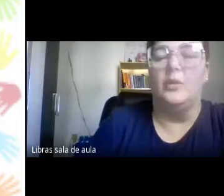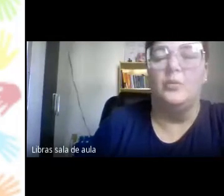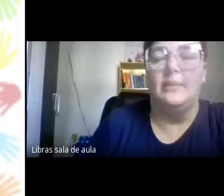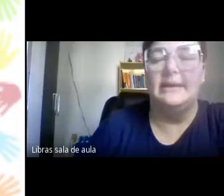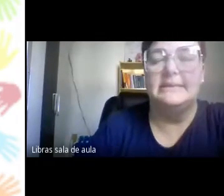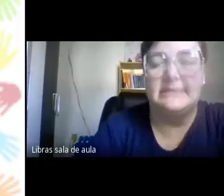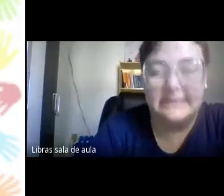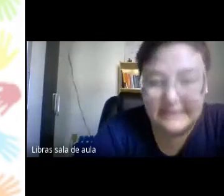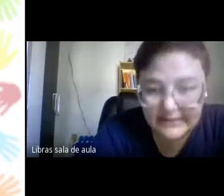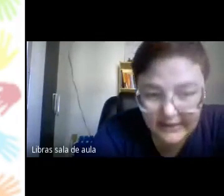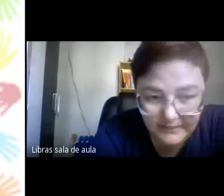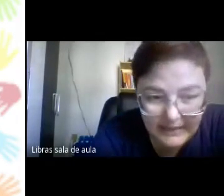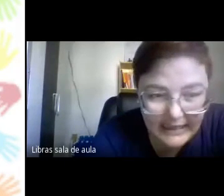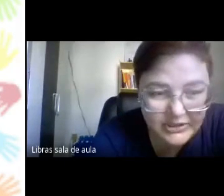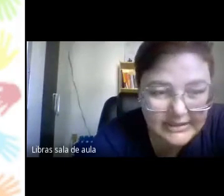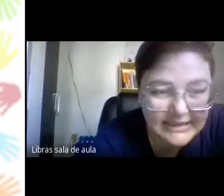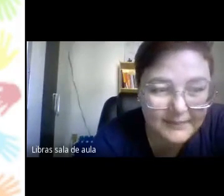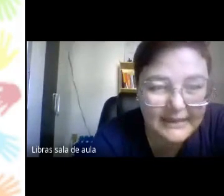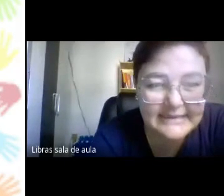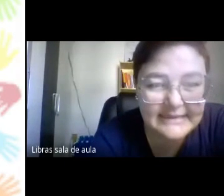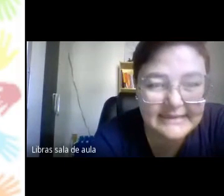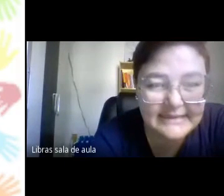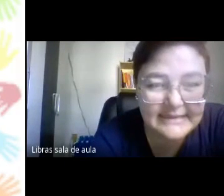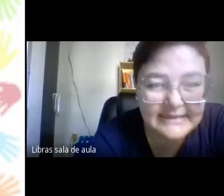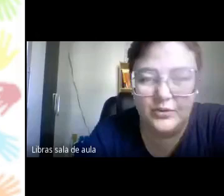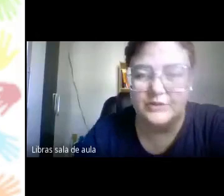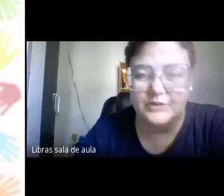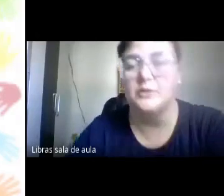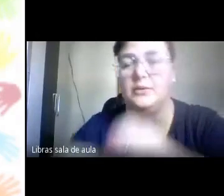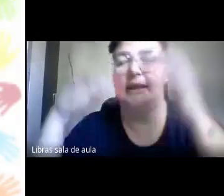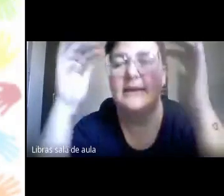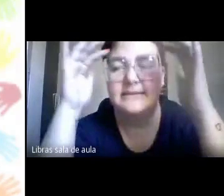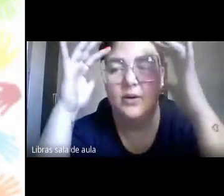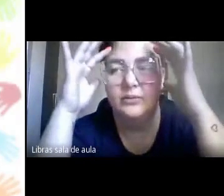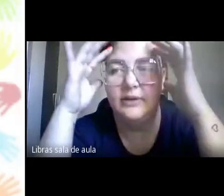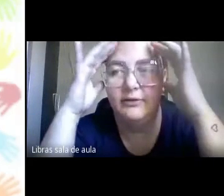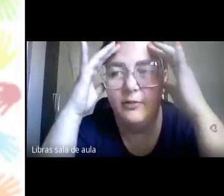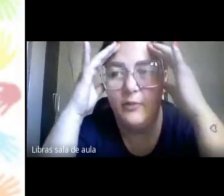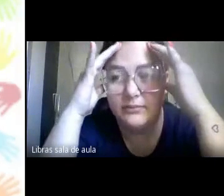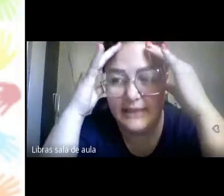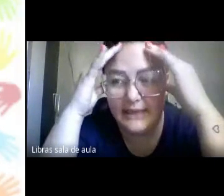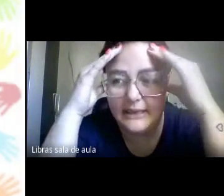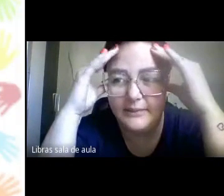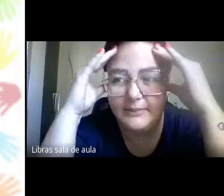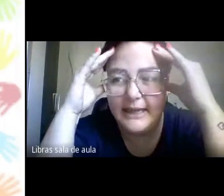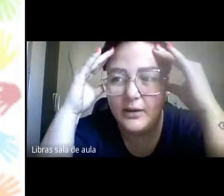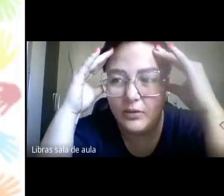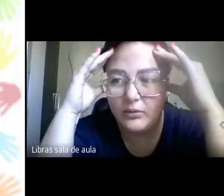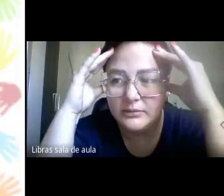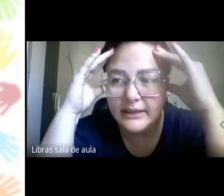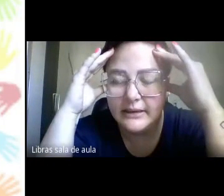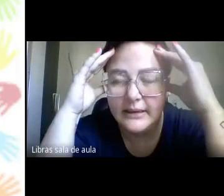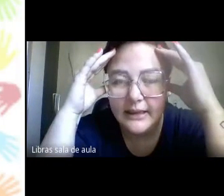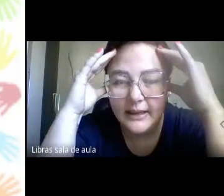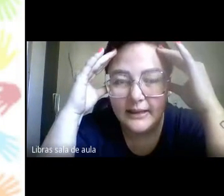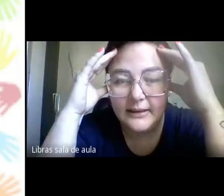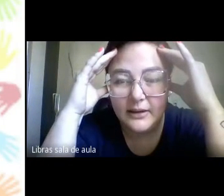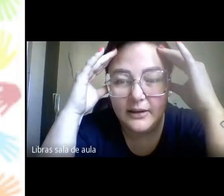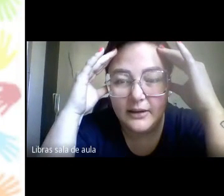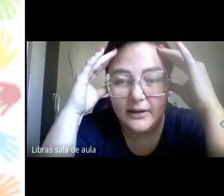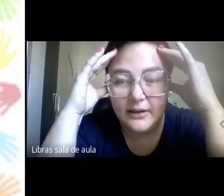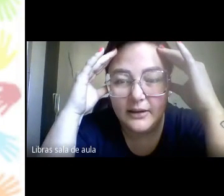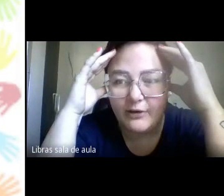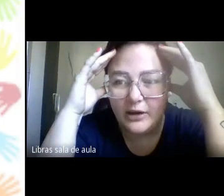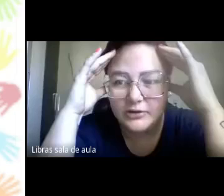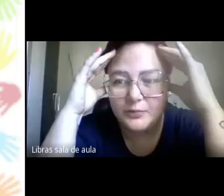trago algumas imagens da minha sala de recursos. Gurias, ontem eu fui montar e me dei conta que eu